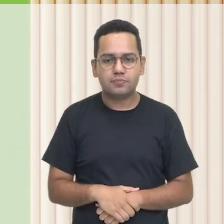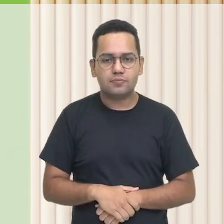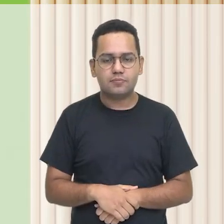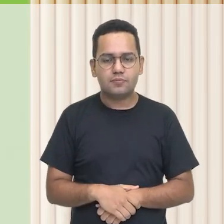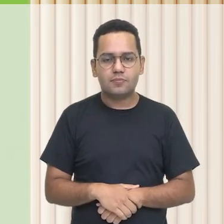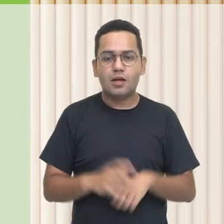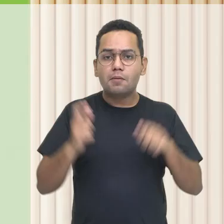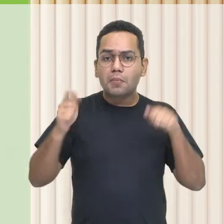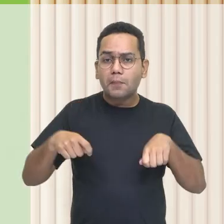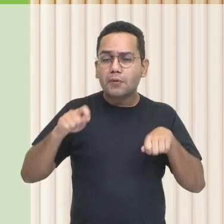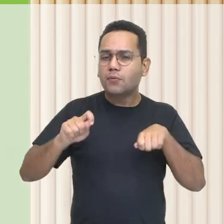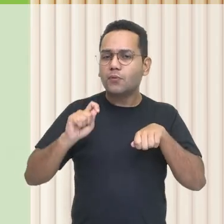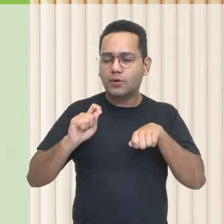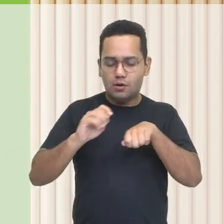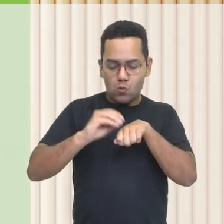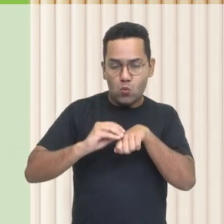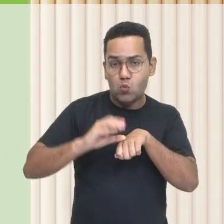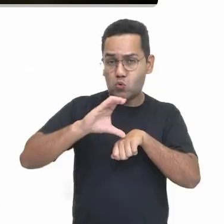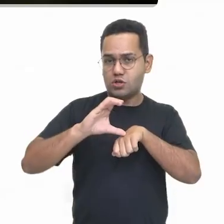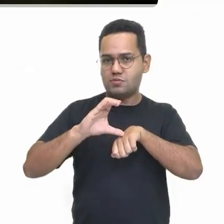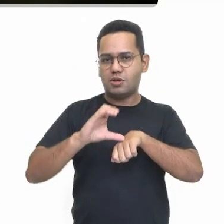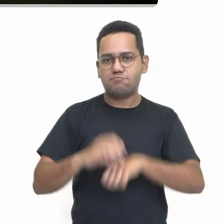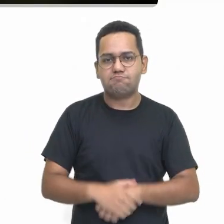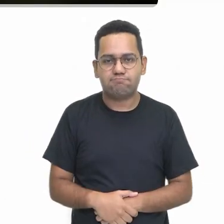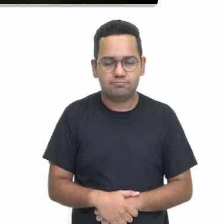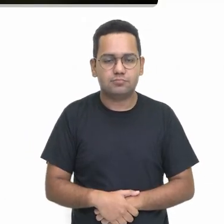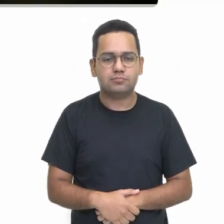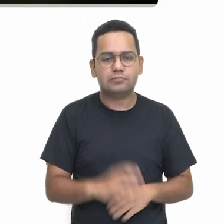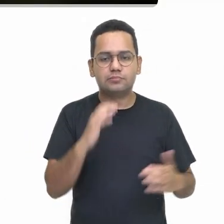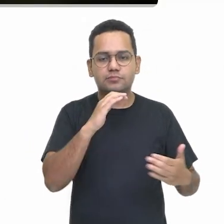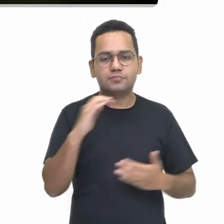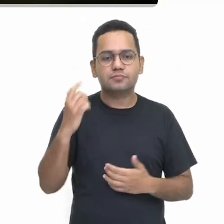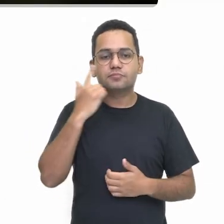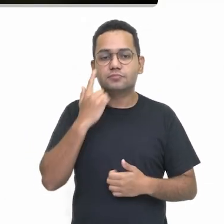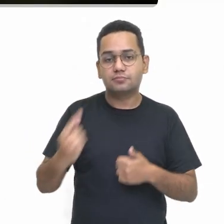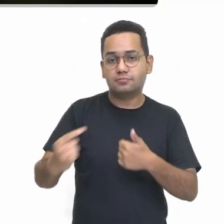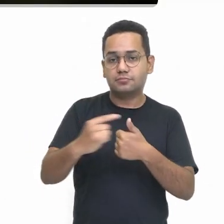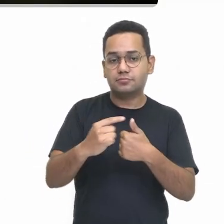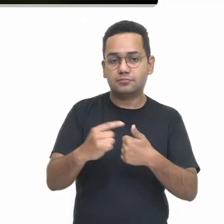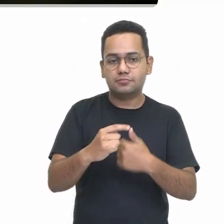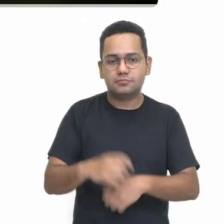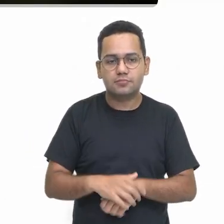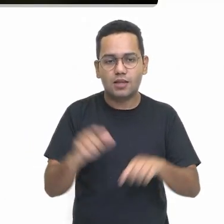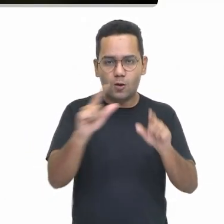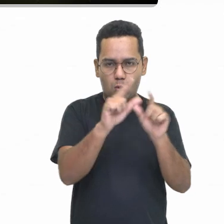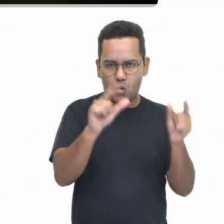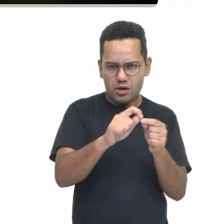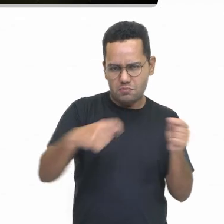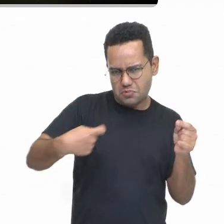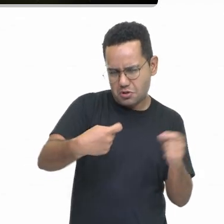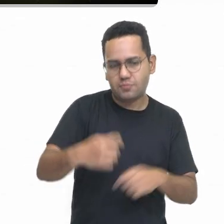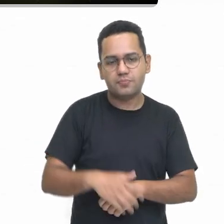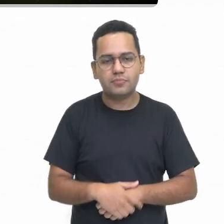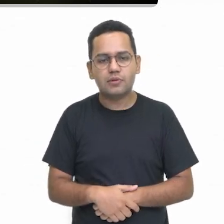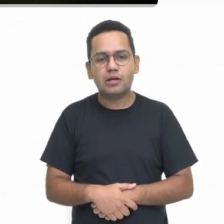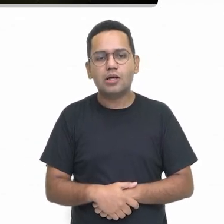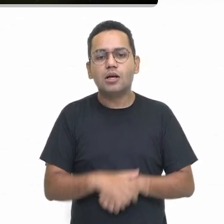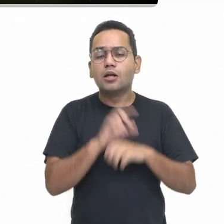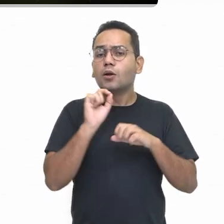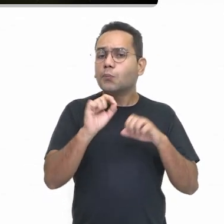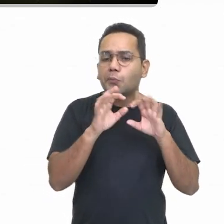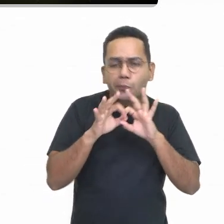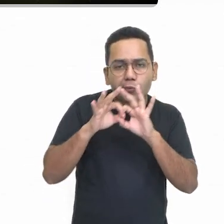então fixar esses conteúdos Vamos ver aí o primeiro organismo é um conjunto de moléculas que